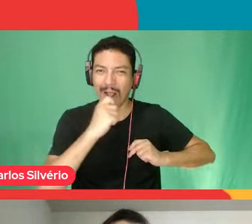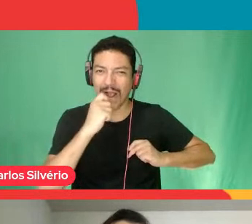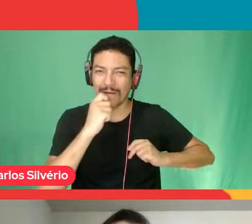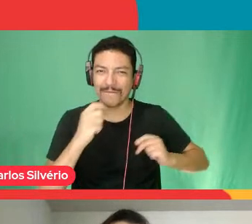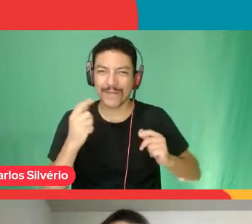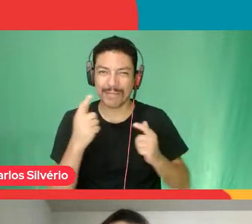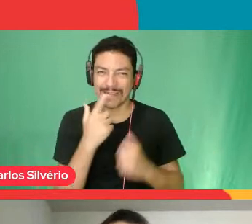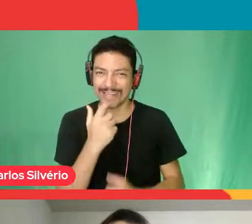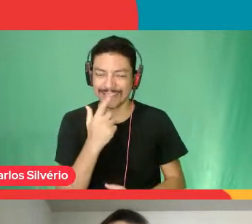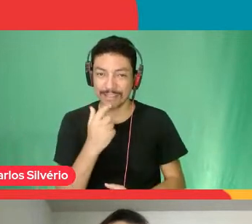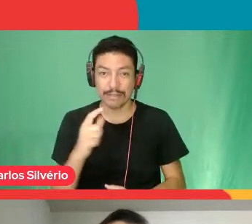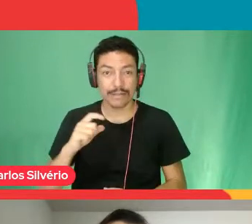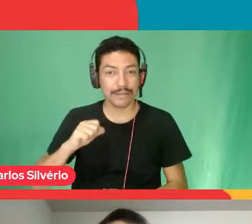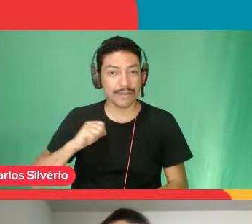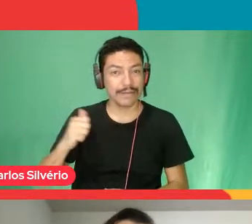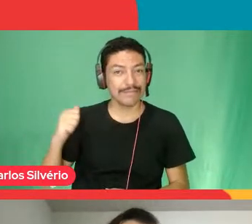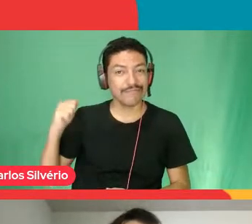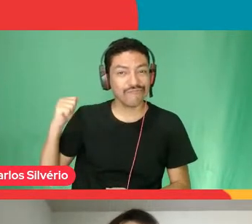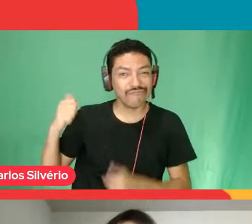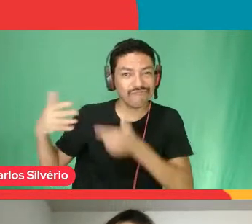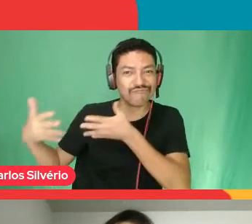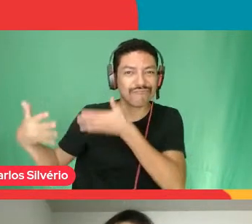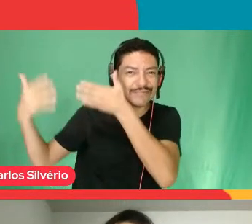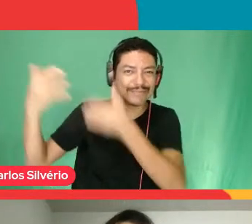fundo uma parede branca.